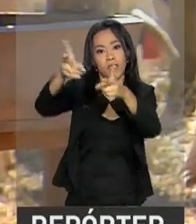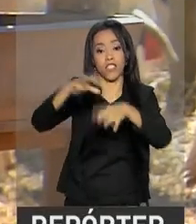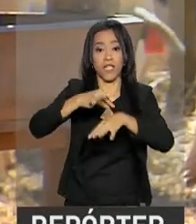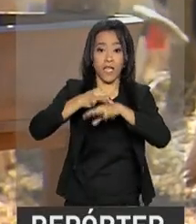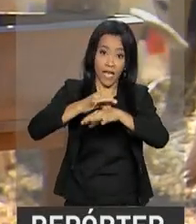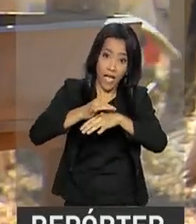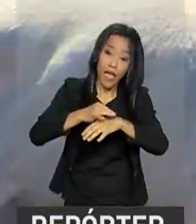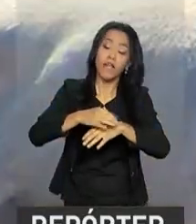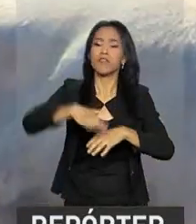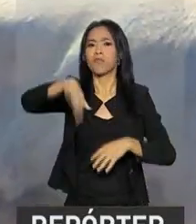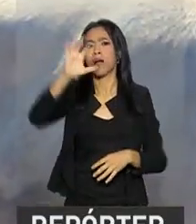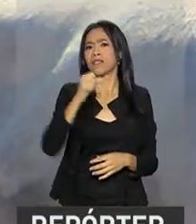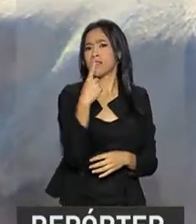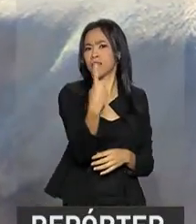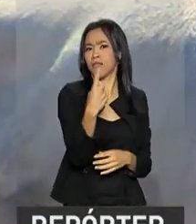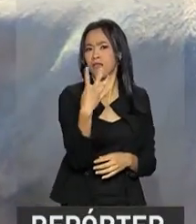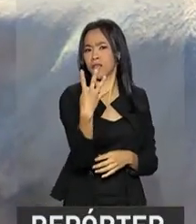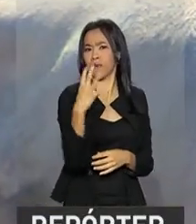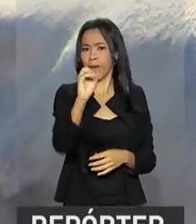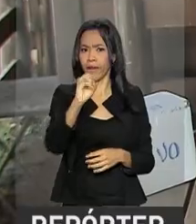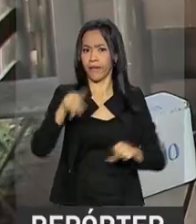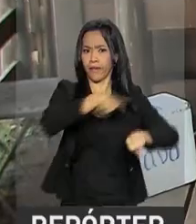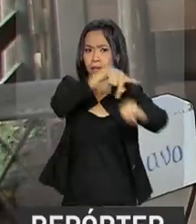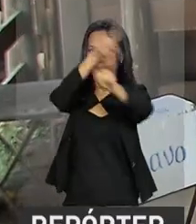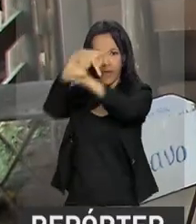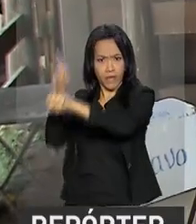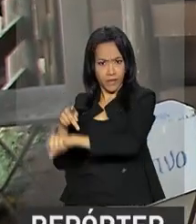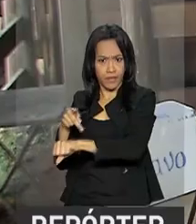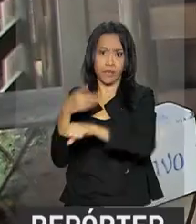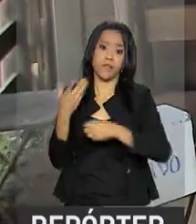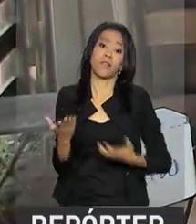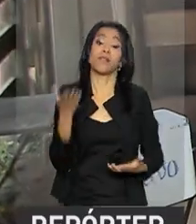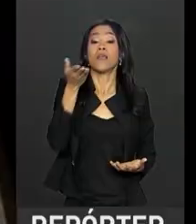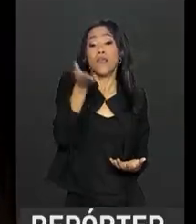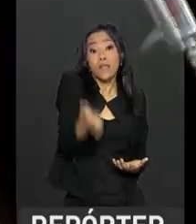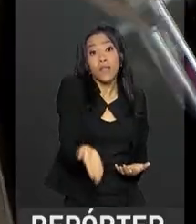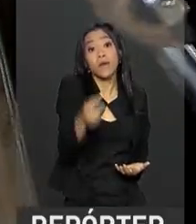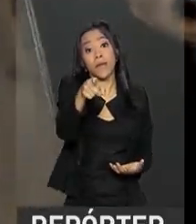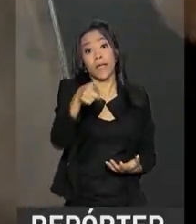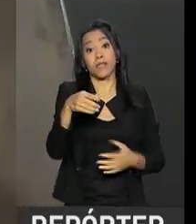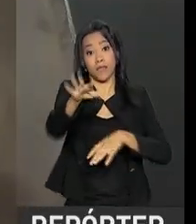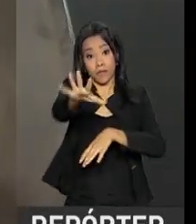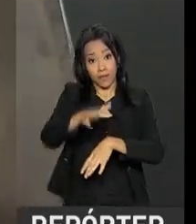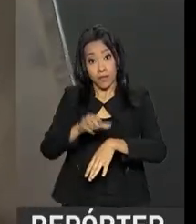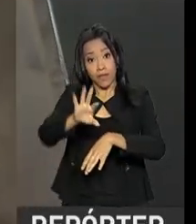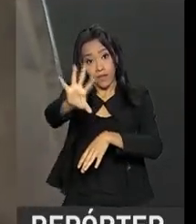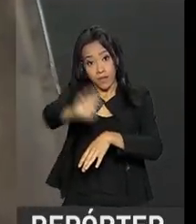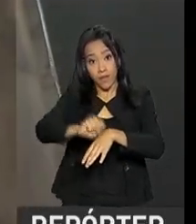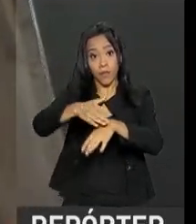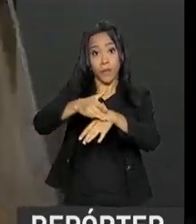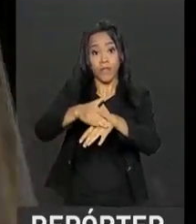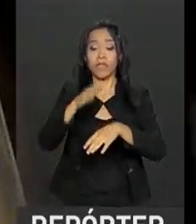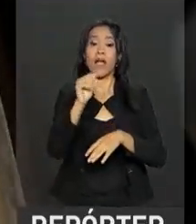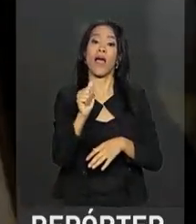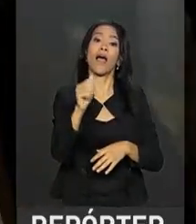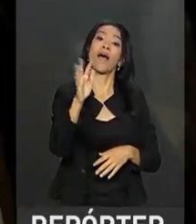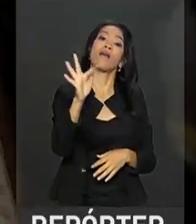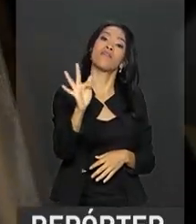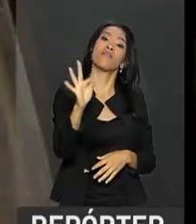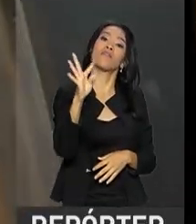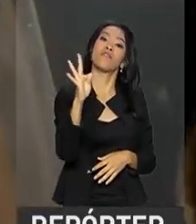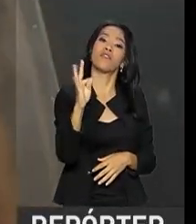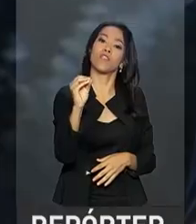vendas para mais de 140 países. O controle da febre aftosa é um dos fatores fundamentais para esse